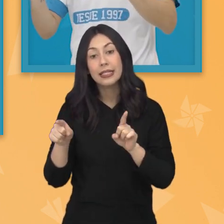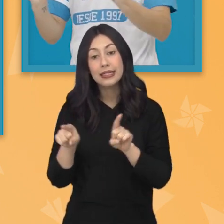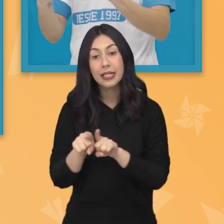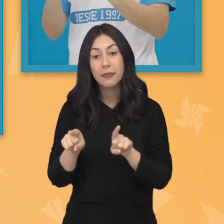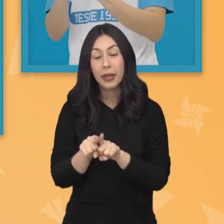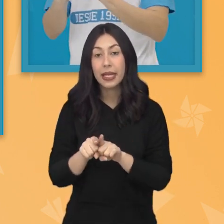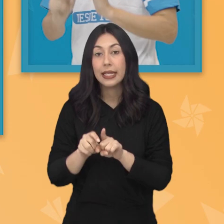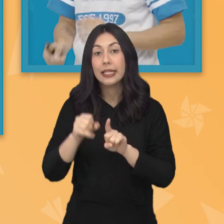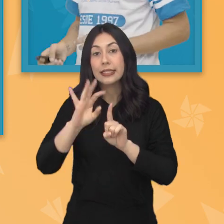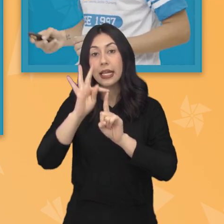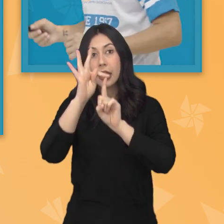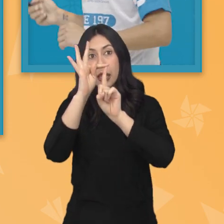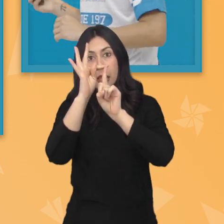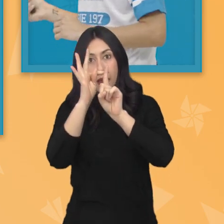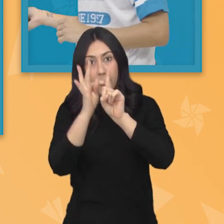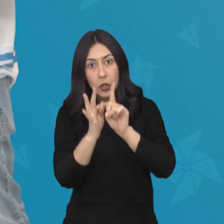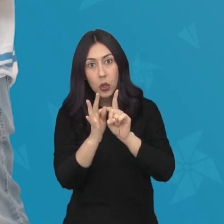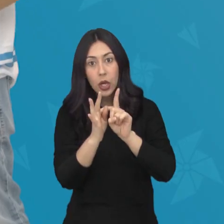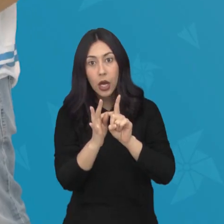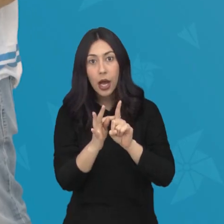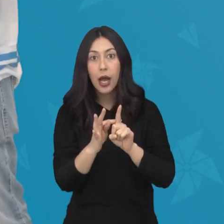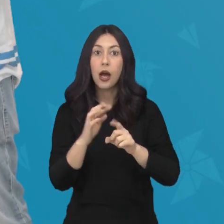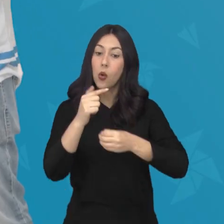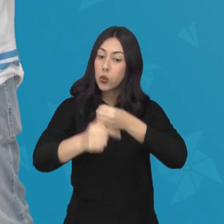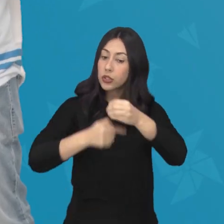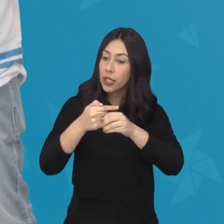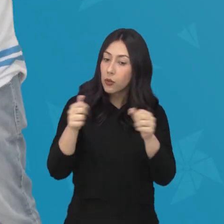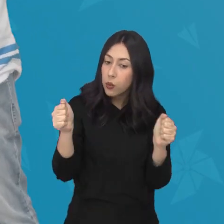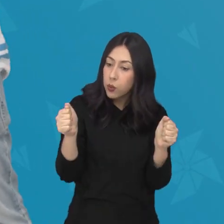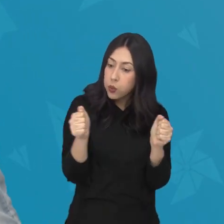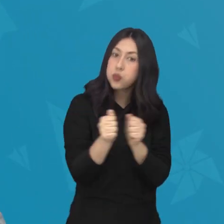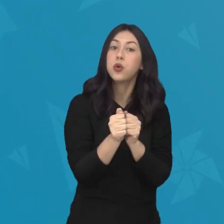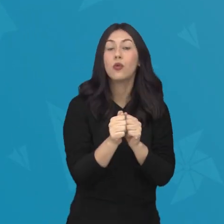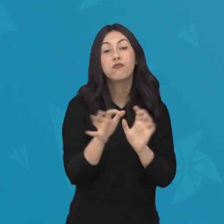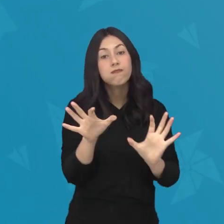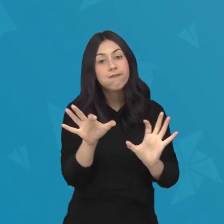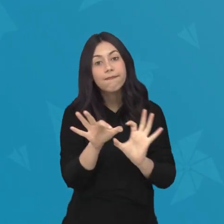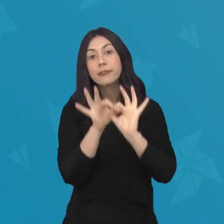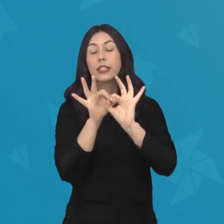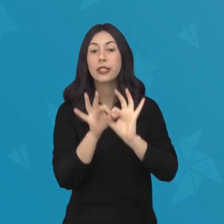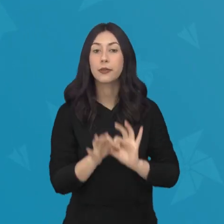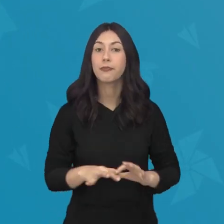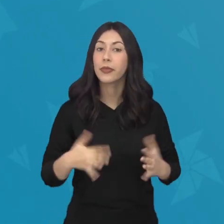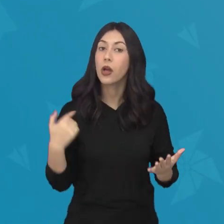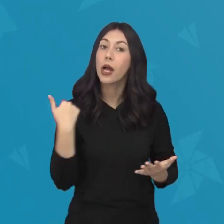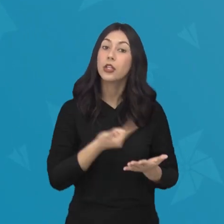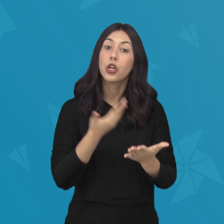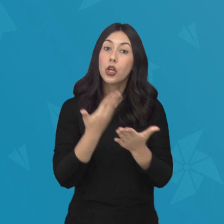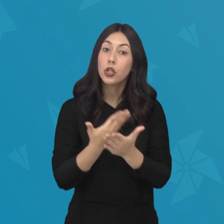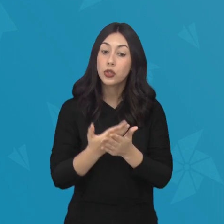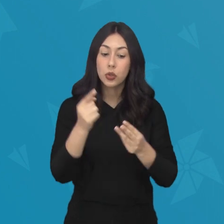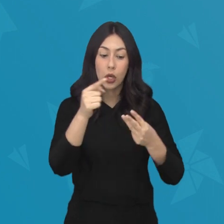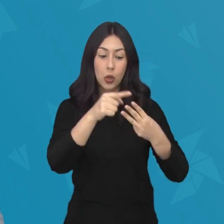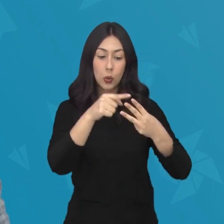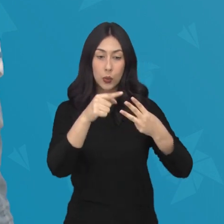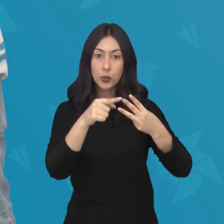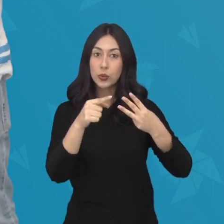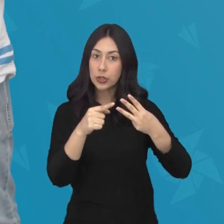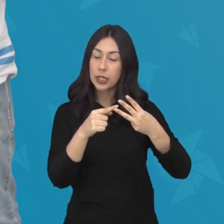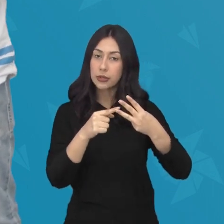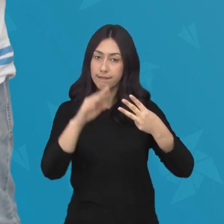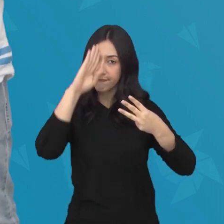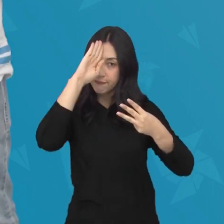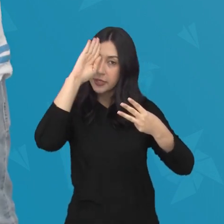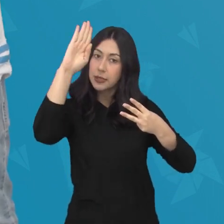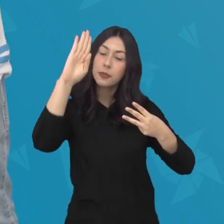isso mesmo que eles ficam mais agregados. Como eu falei, a gente estuda principalmente 3 estados físicos, né? O sólido, o líquido e o gasoso. São os